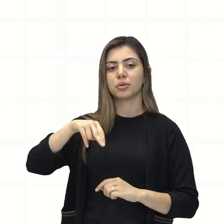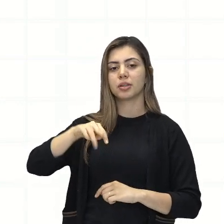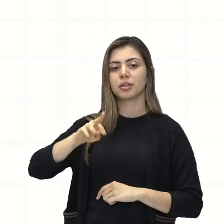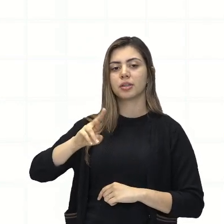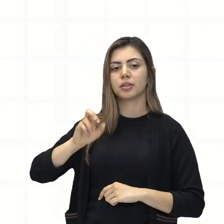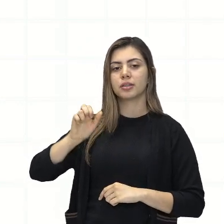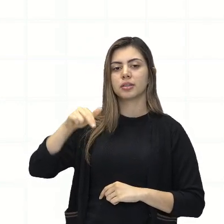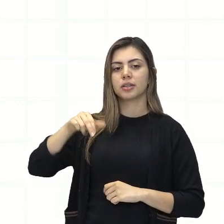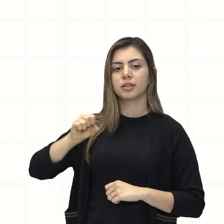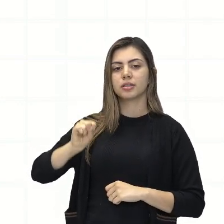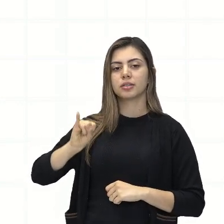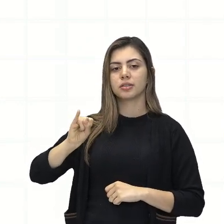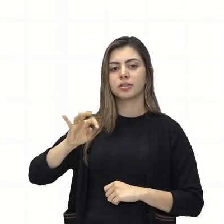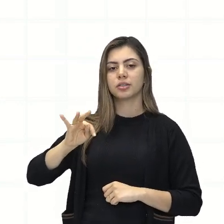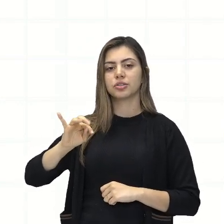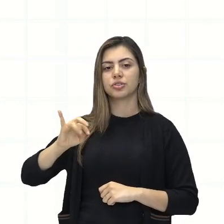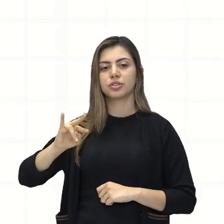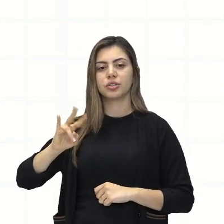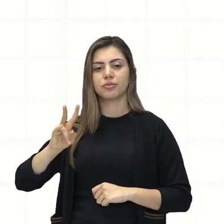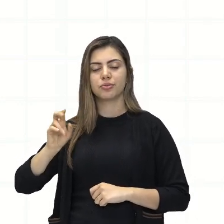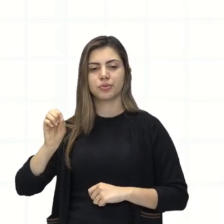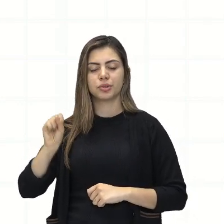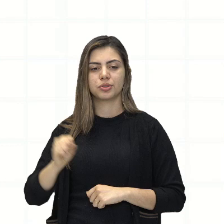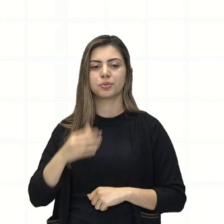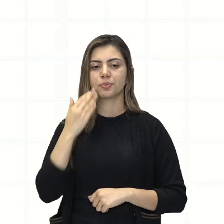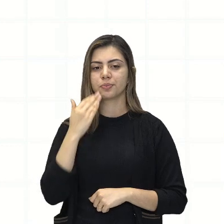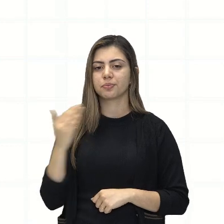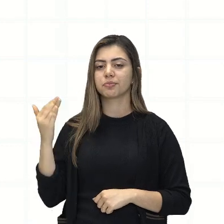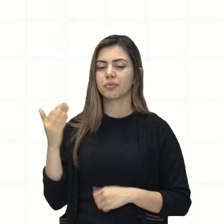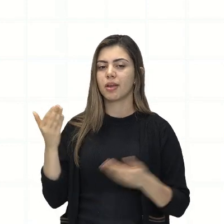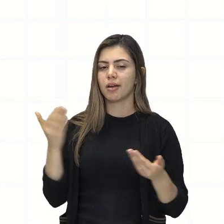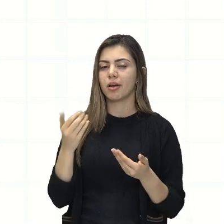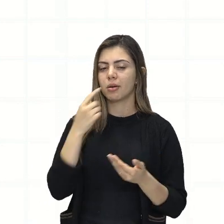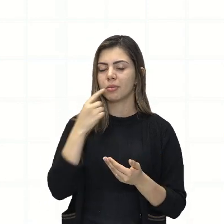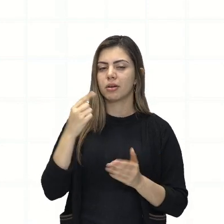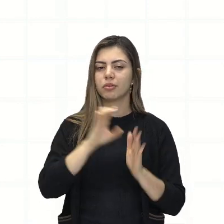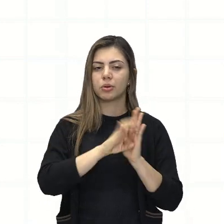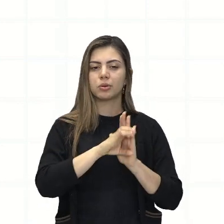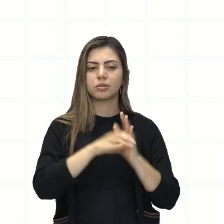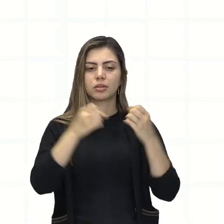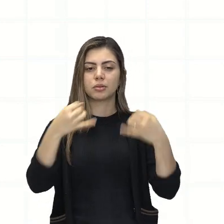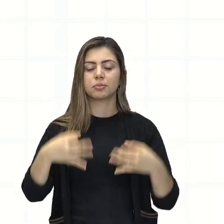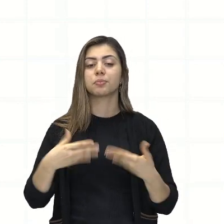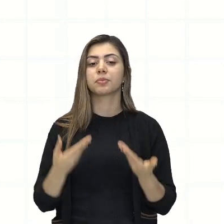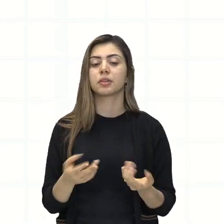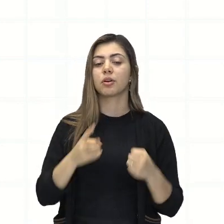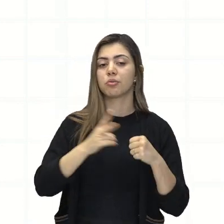intransitivos. Essa é a primeira classificação. Acompanhe aí o conceito. Os verbos